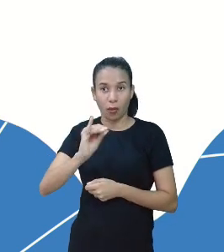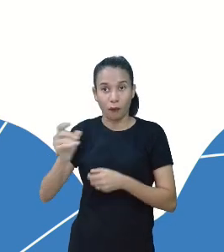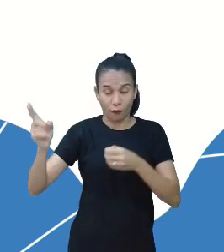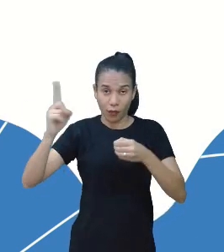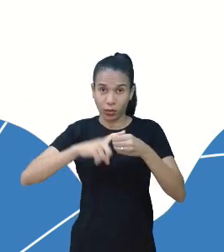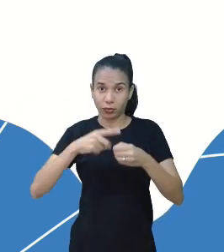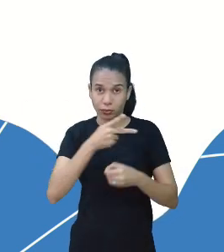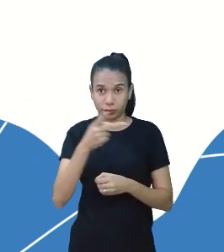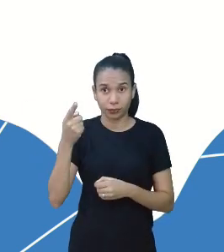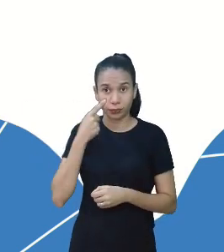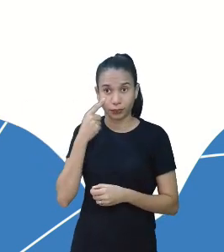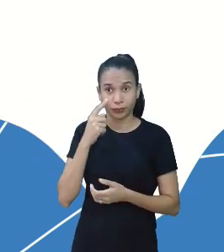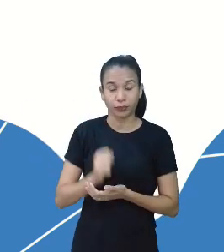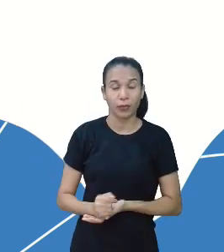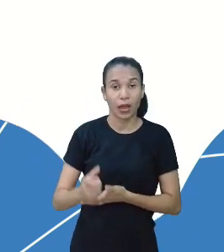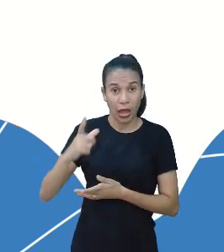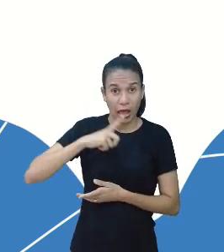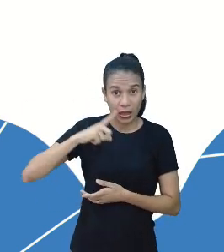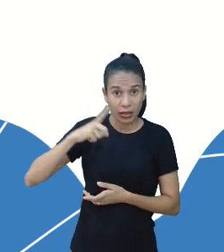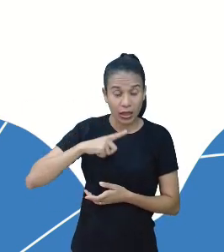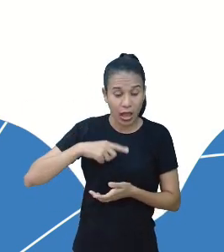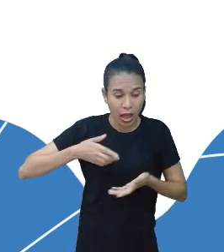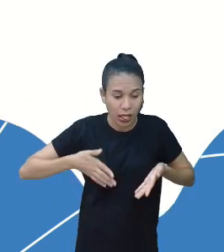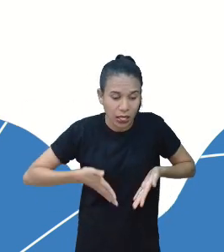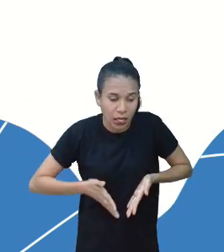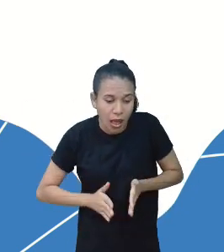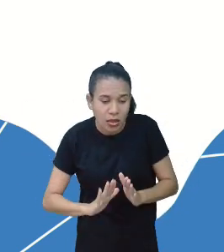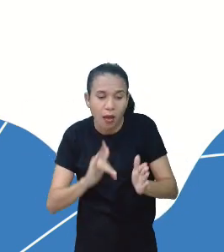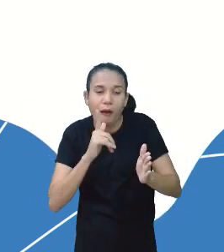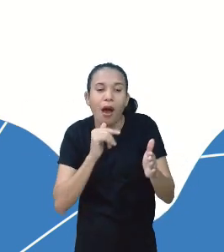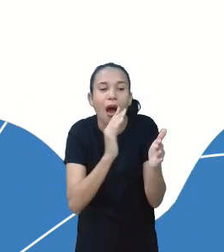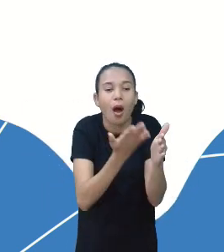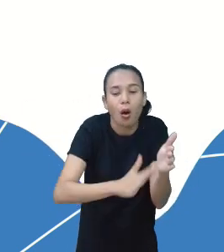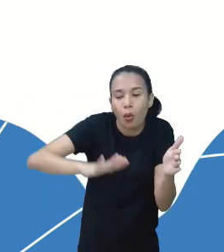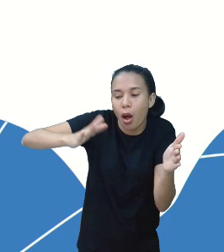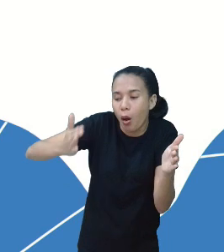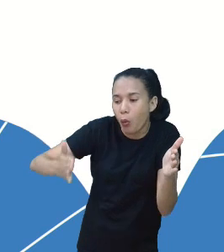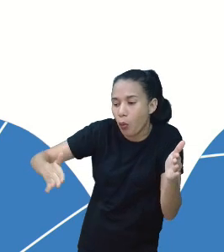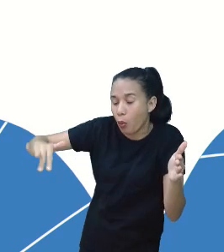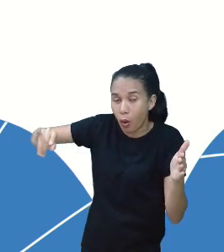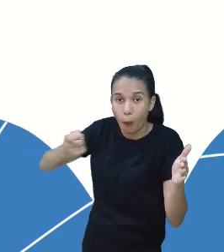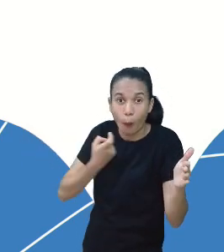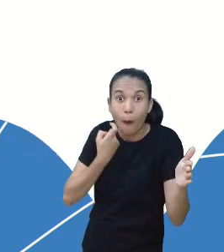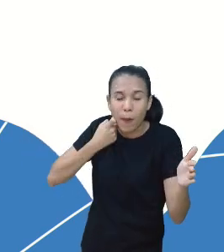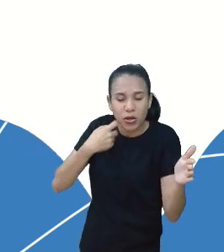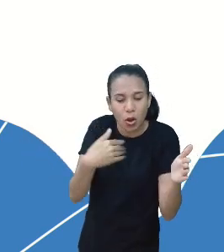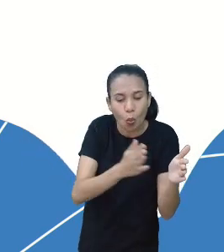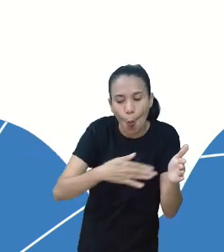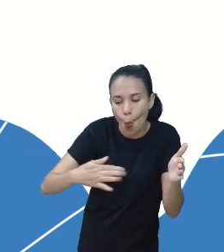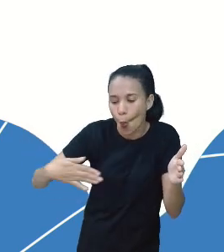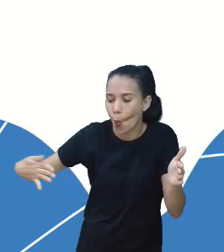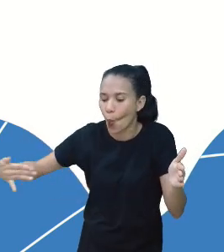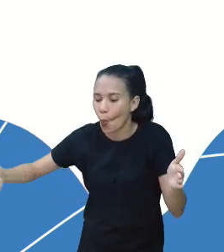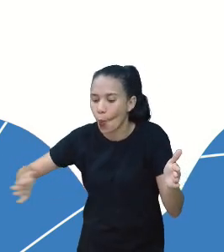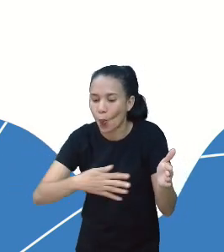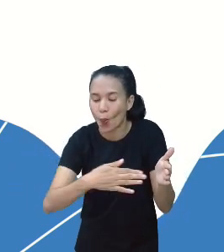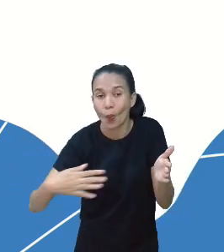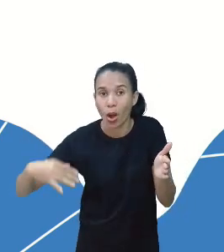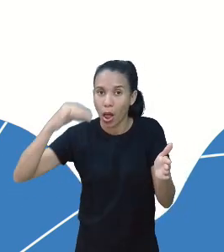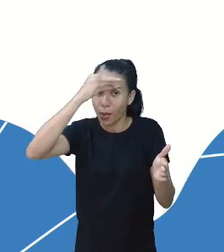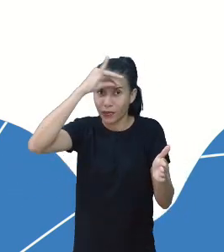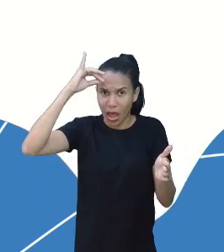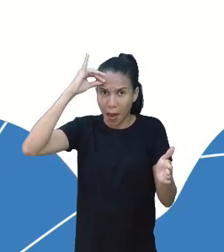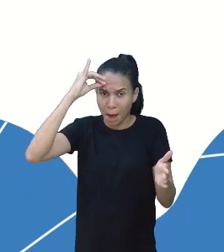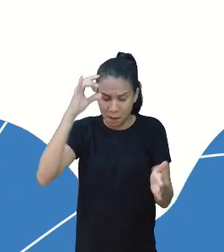vocês virem, tendo por berço o lago cristalino, folga o peixe a nadar todo inocente. Medo